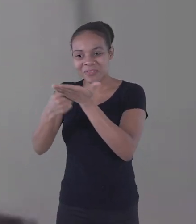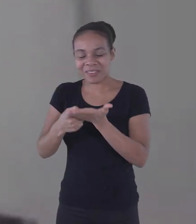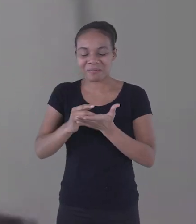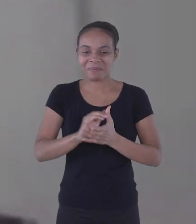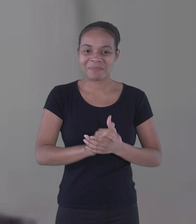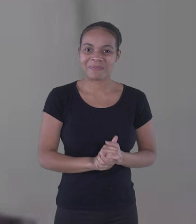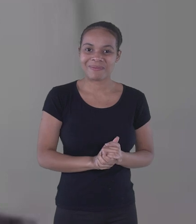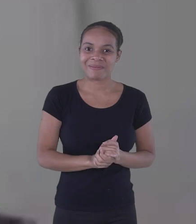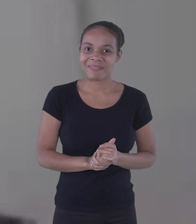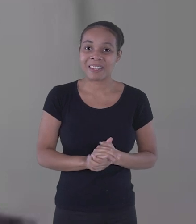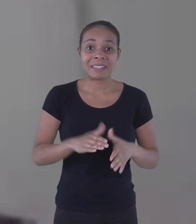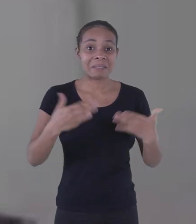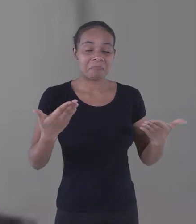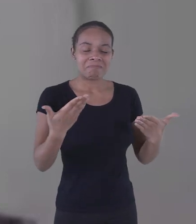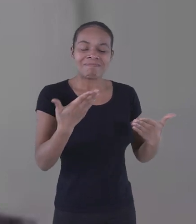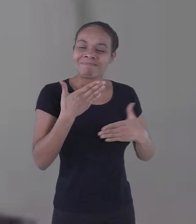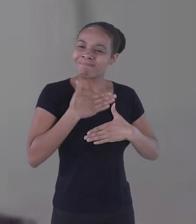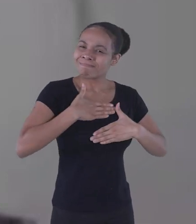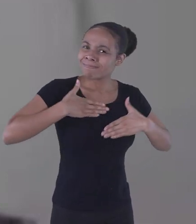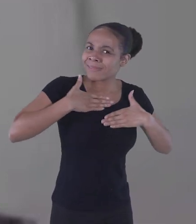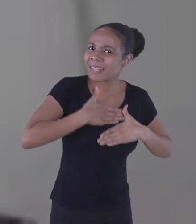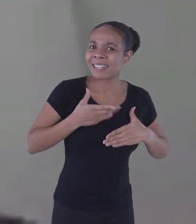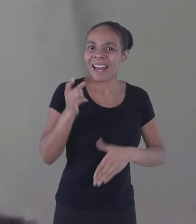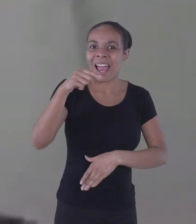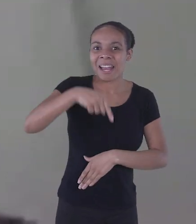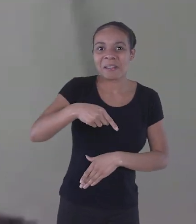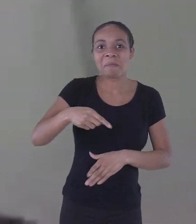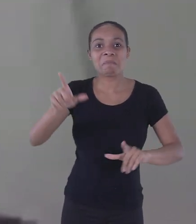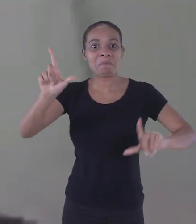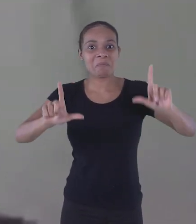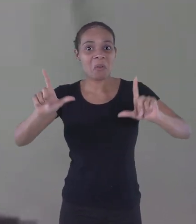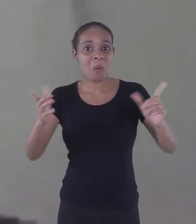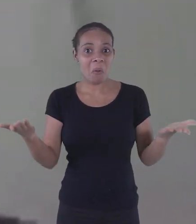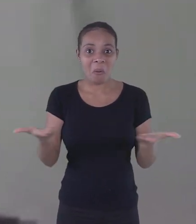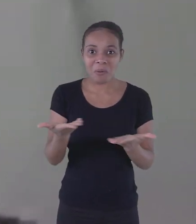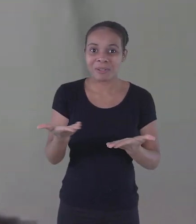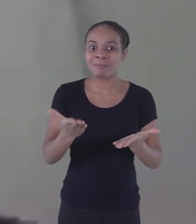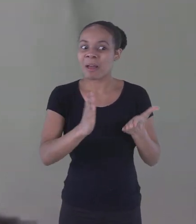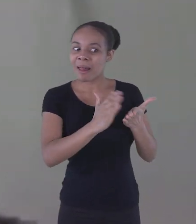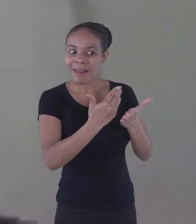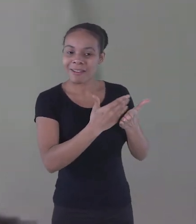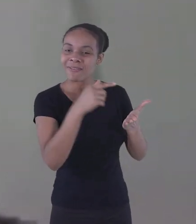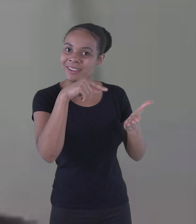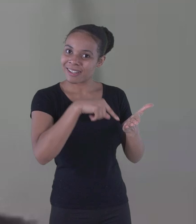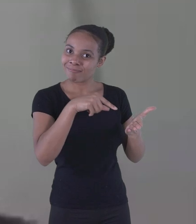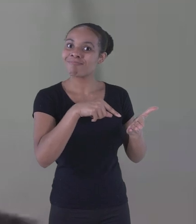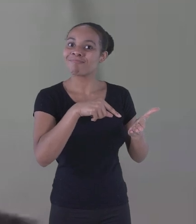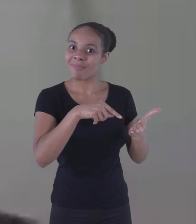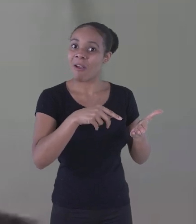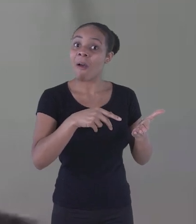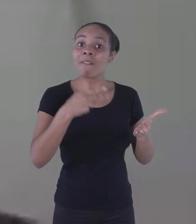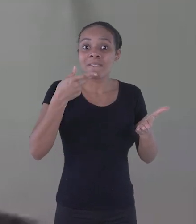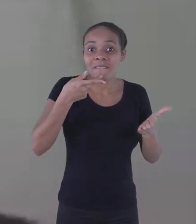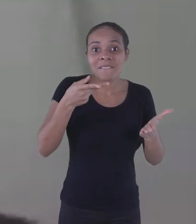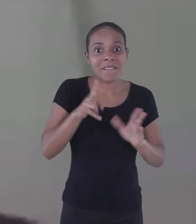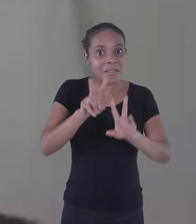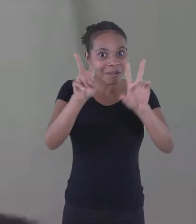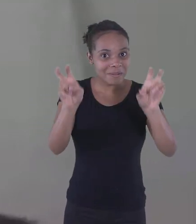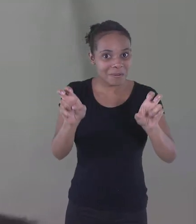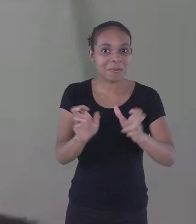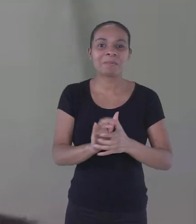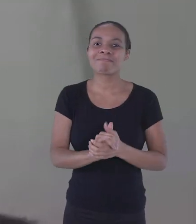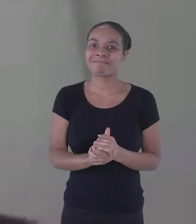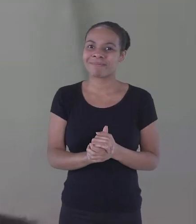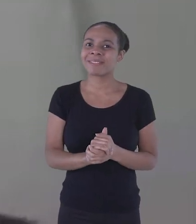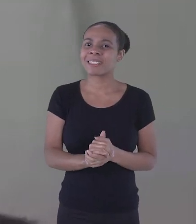jornalista e escritor Frei Beto está sentado em frente a uma parede branca. Acho que o livro era O Dia de Ângelo, né? Se não